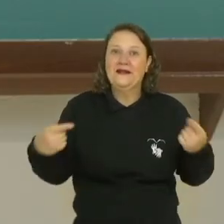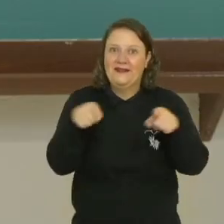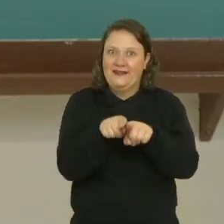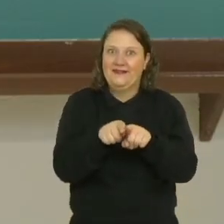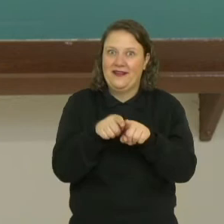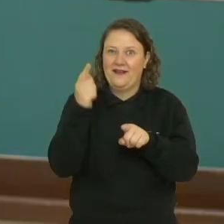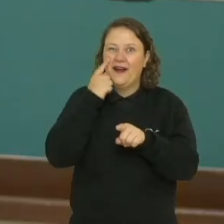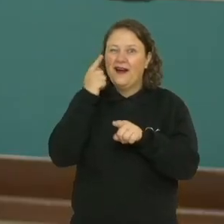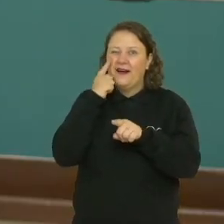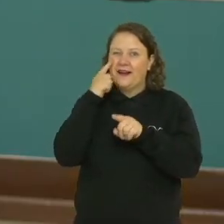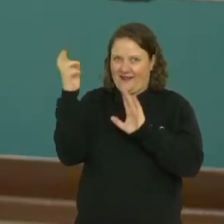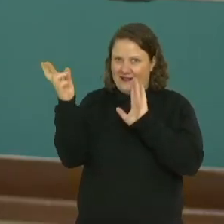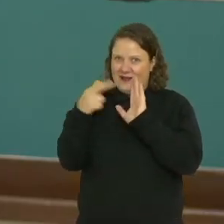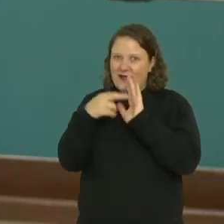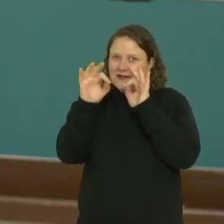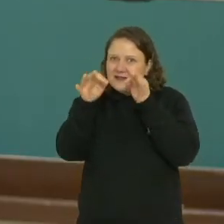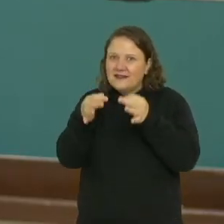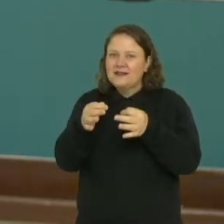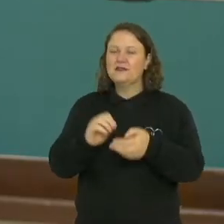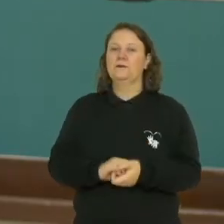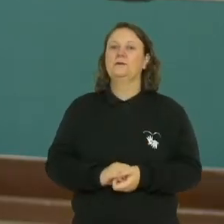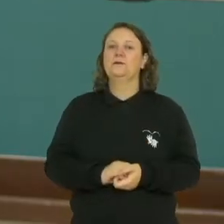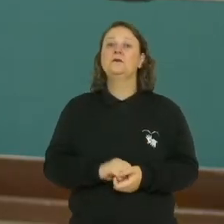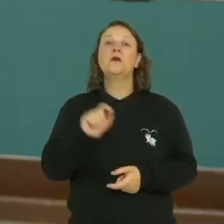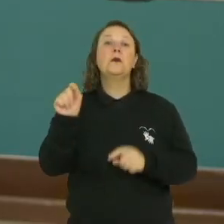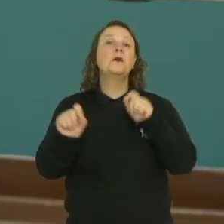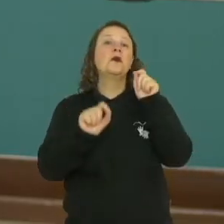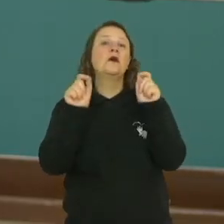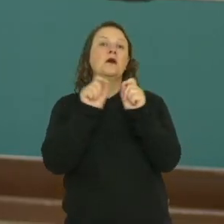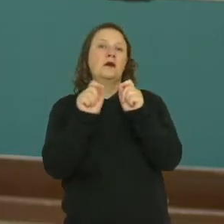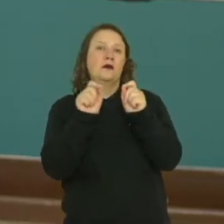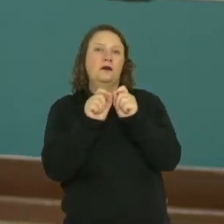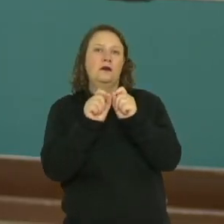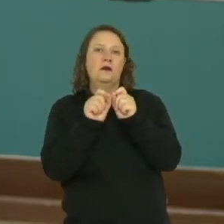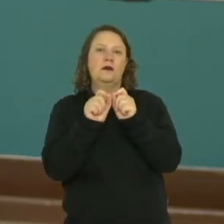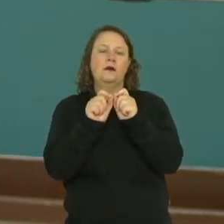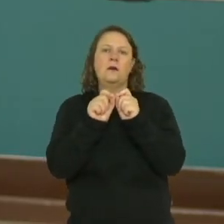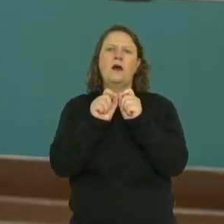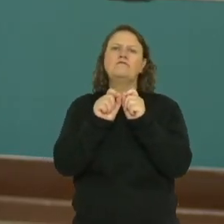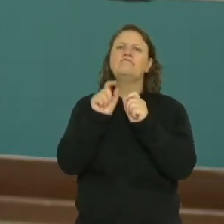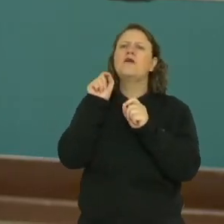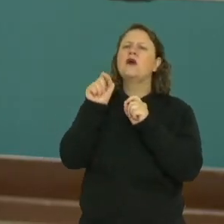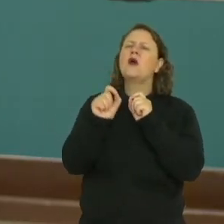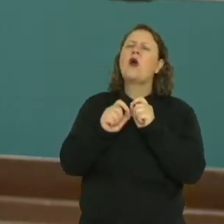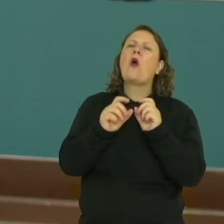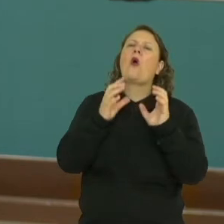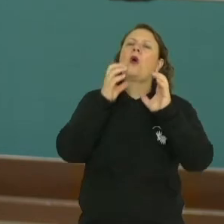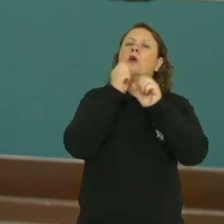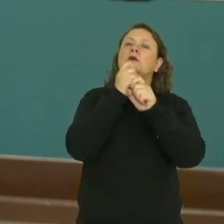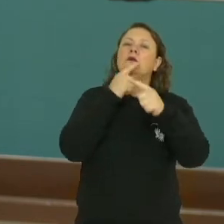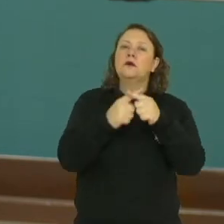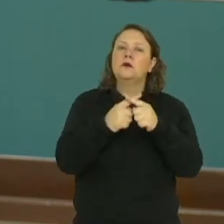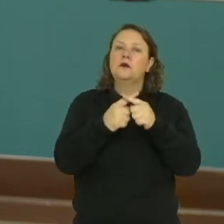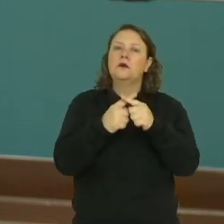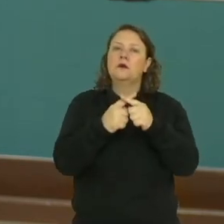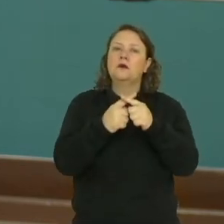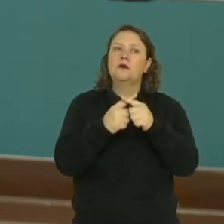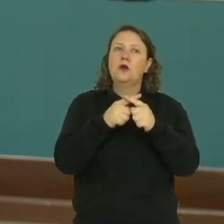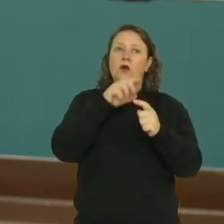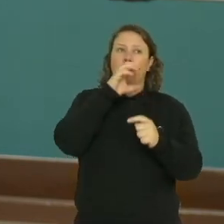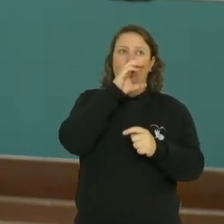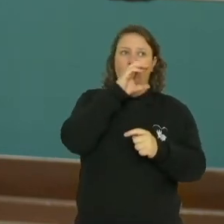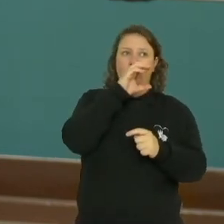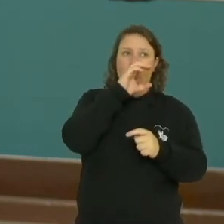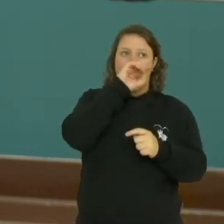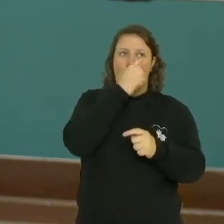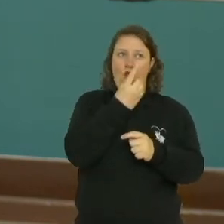Voltamos, vamos conferir o que você fez aqui então. Para a gente saber quantas vezes 1,6 cabe em 512,